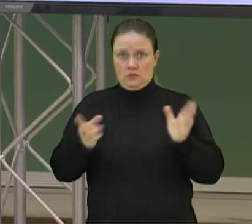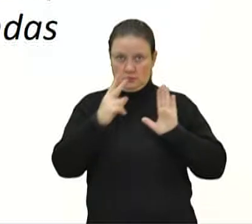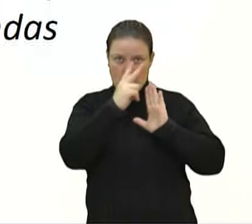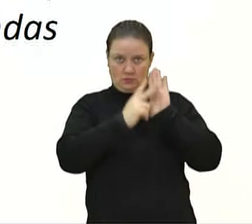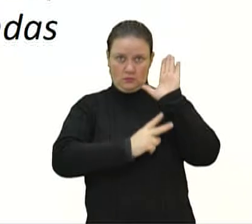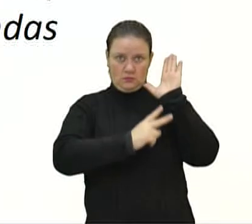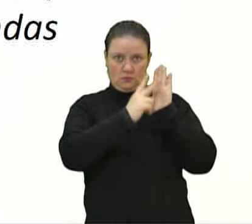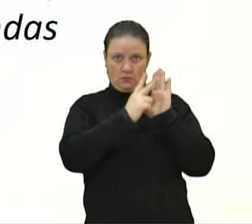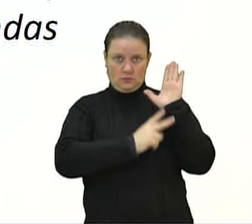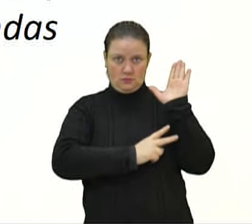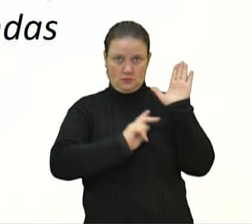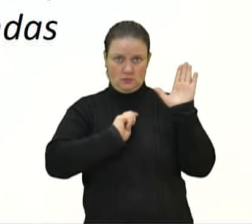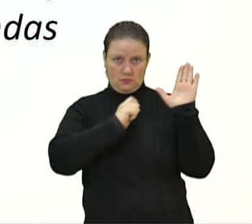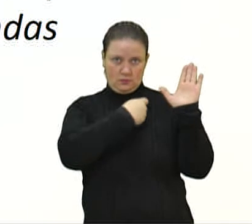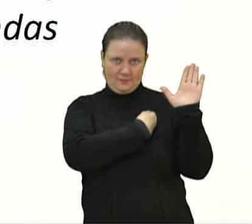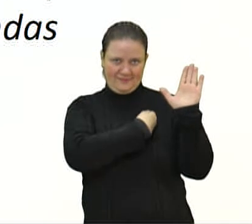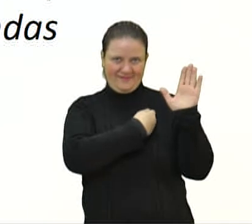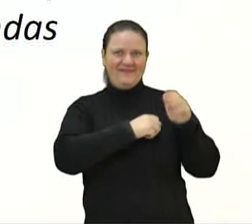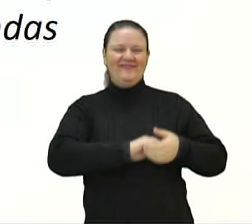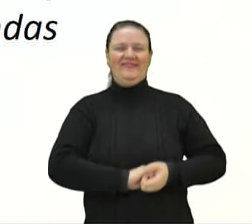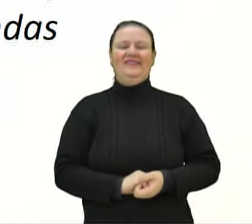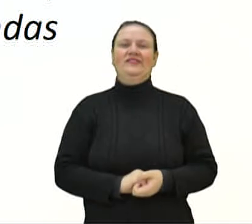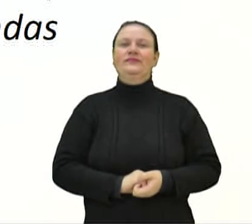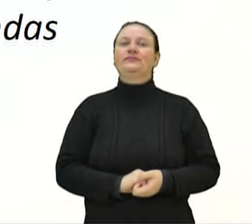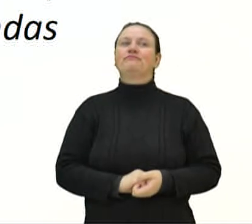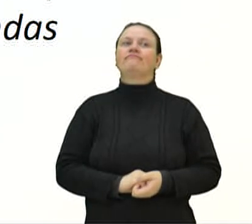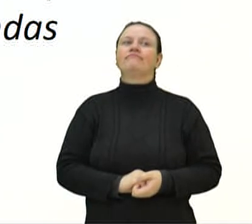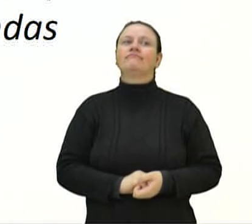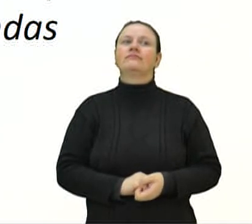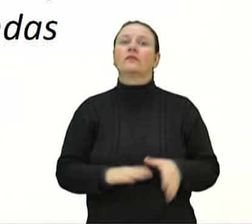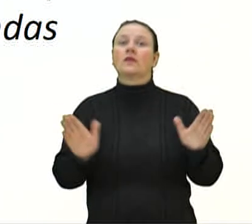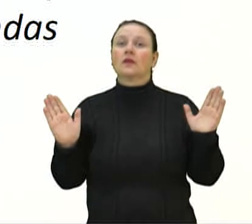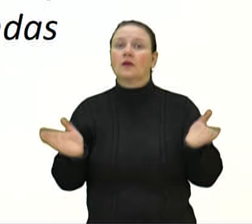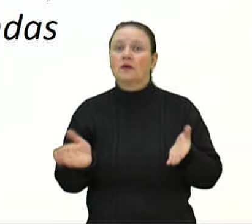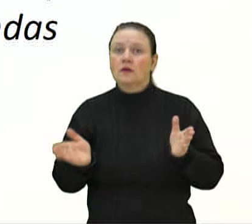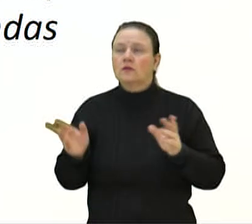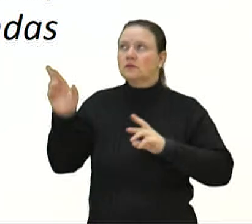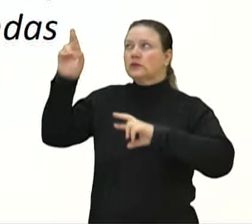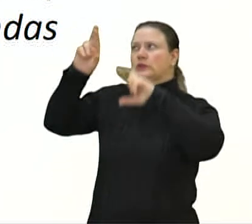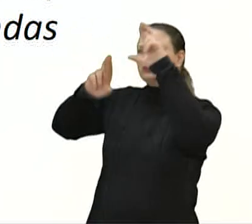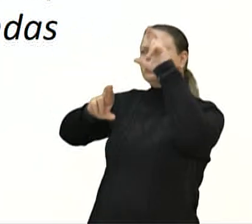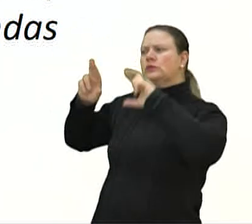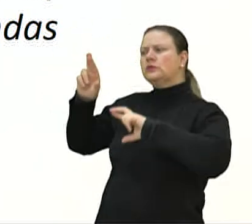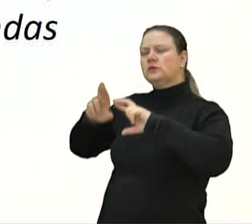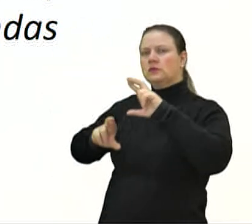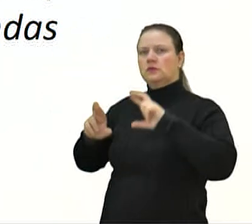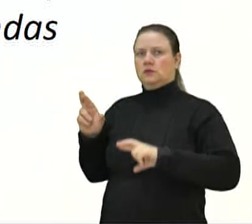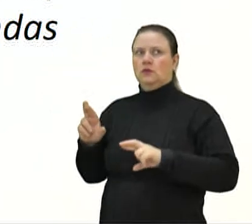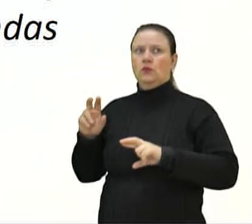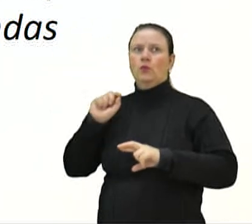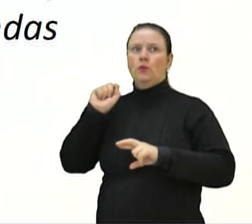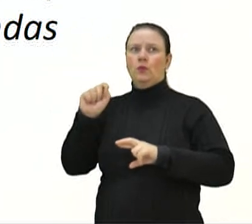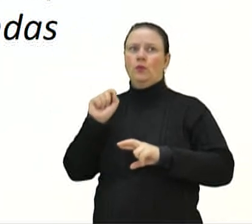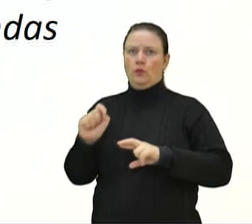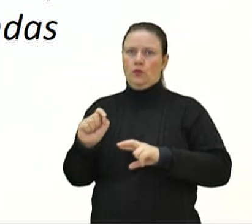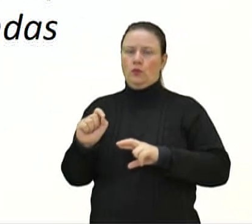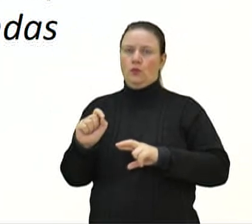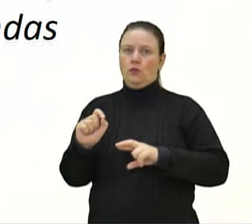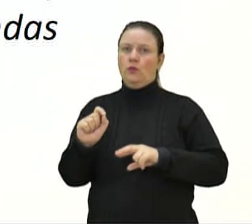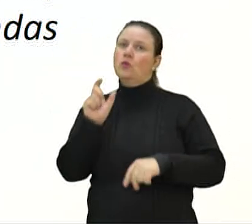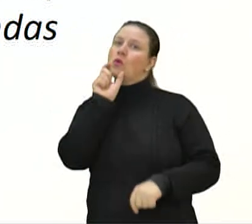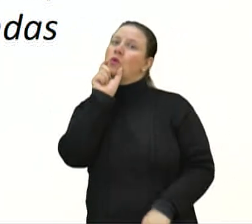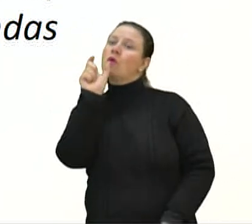forma correta del verbo entre parênteses. Então, vocês vão analisar o quê? Novamente,